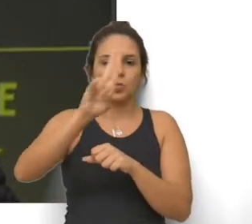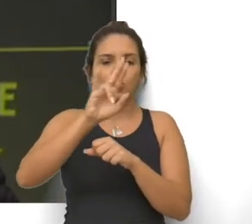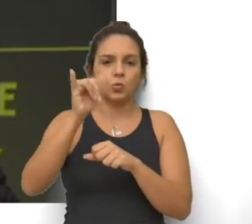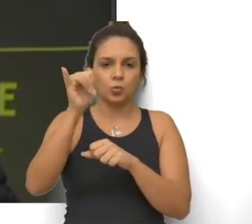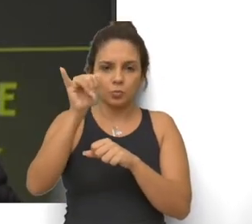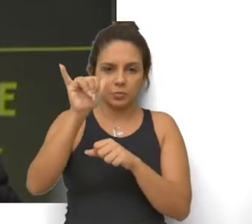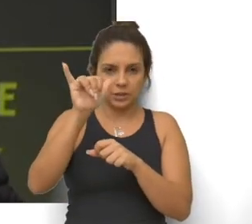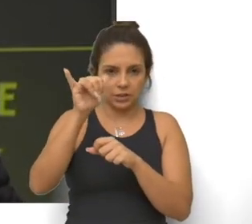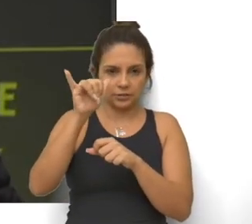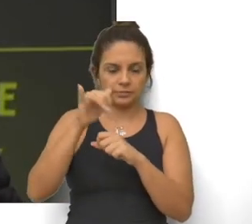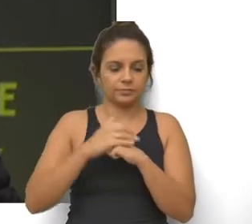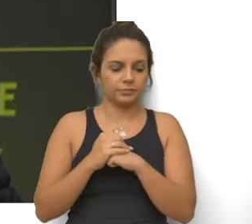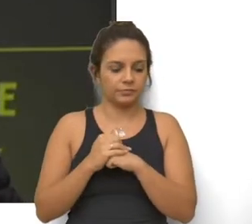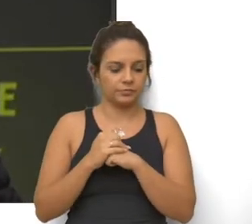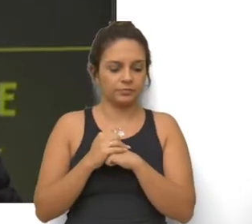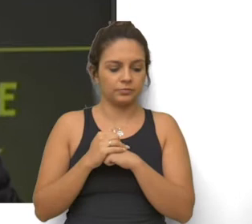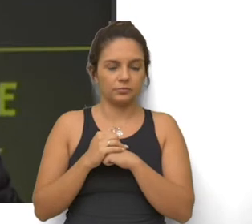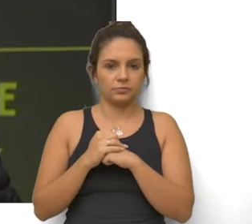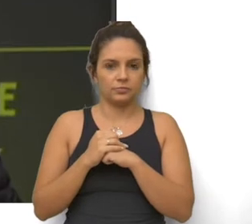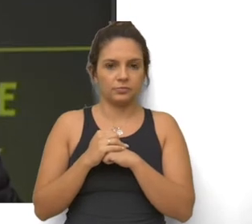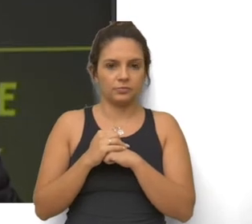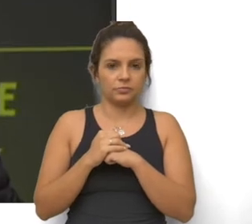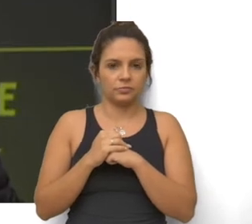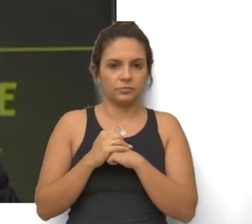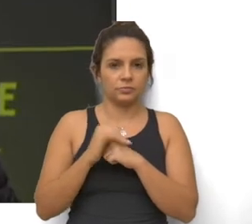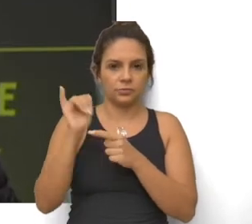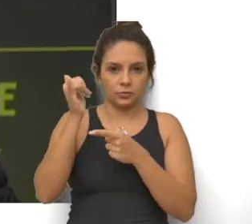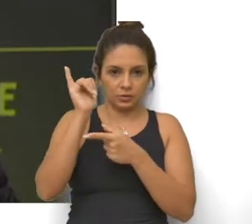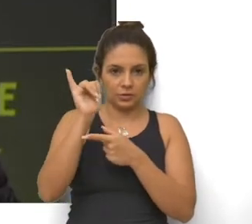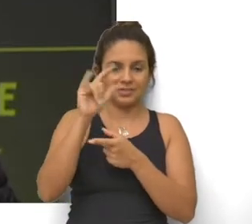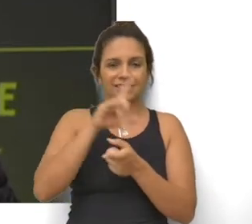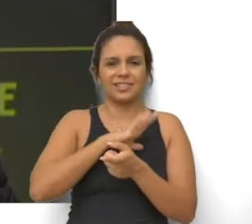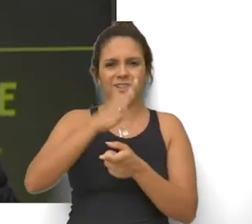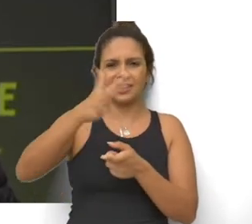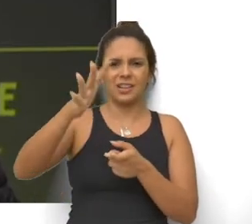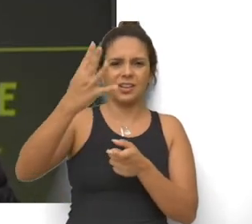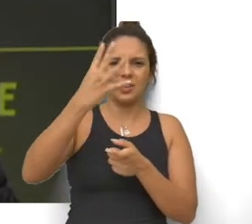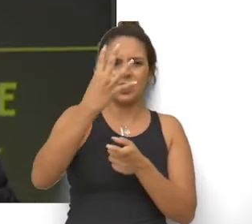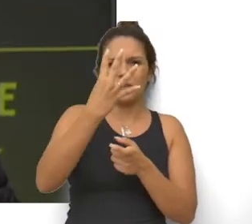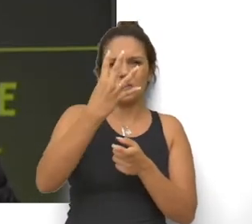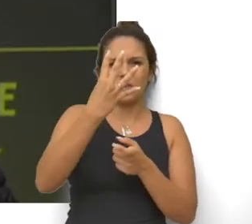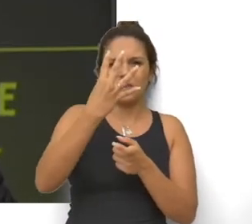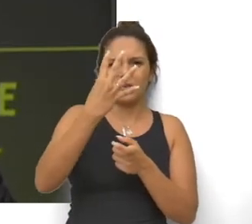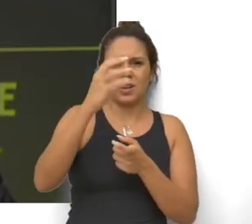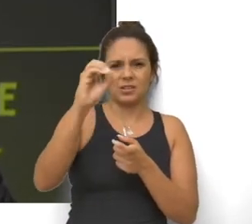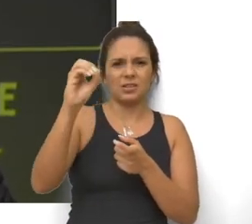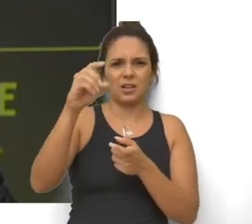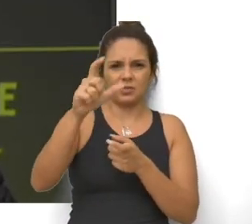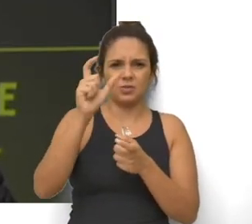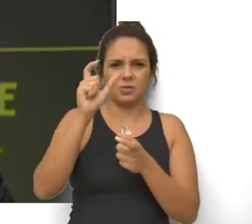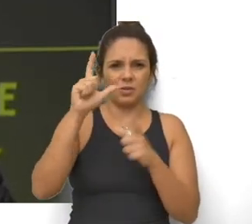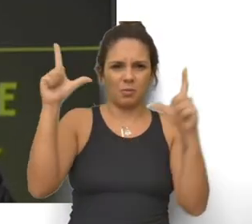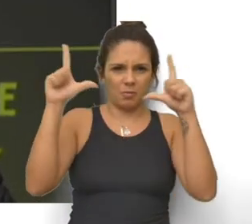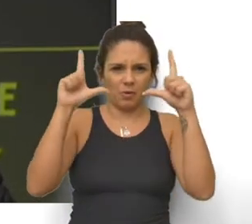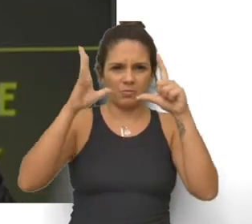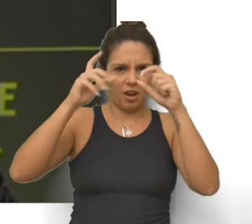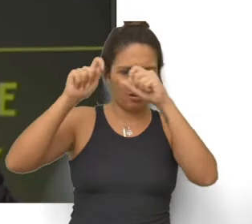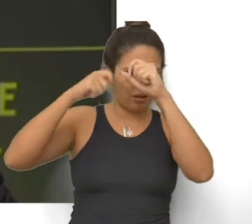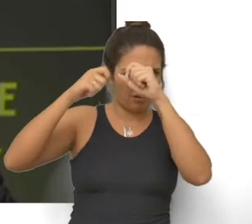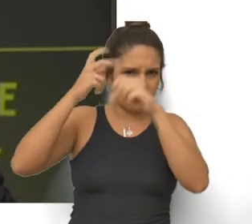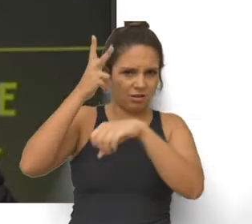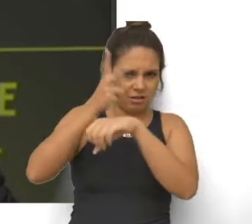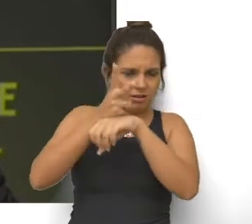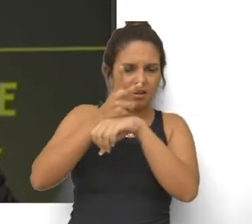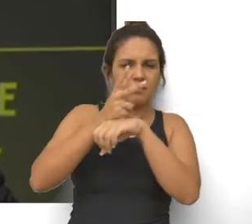YouTube, o canal do YouTube do Sempre um Papo tem cerca de 400 programas de TV gravados